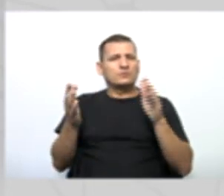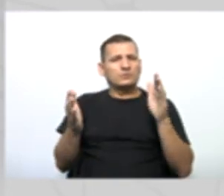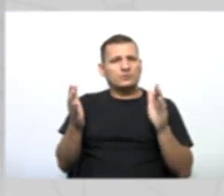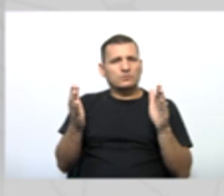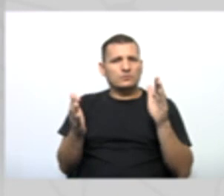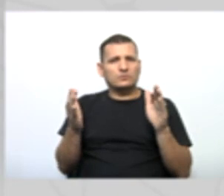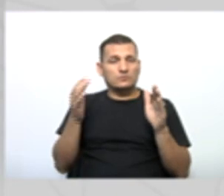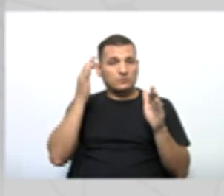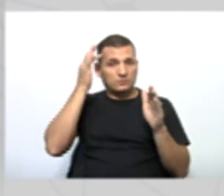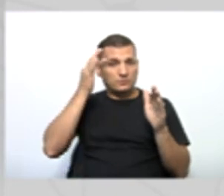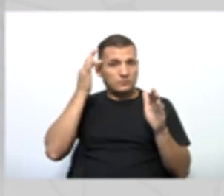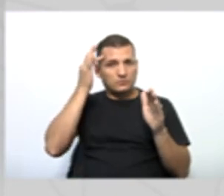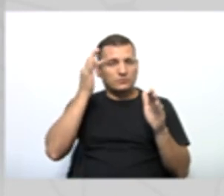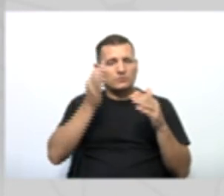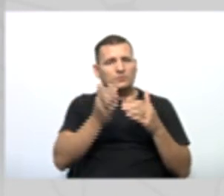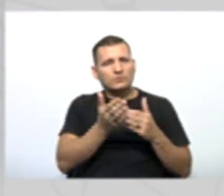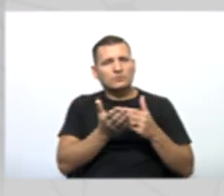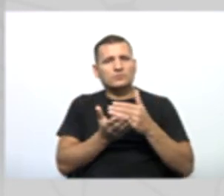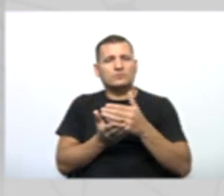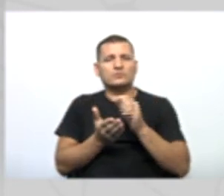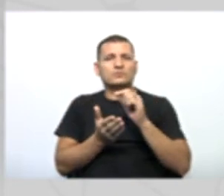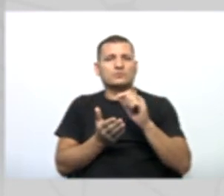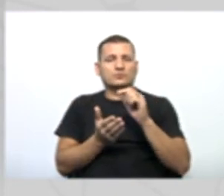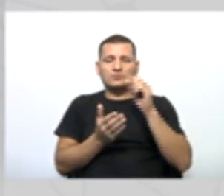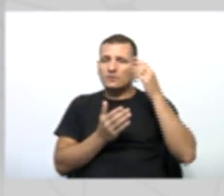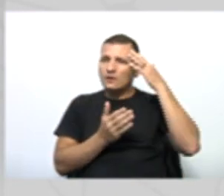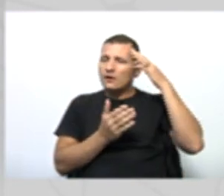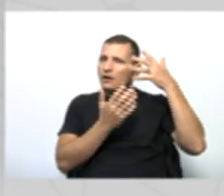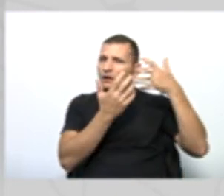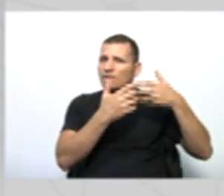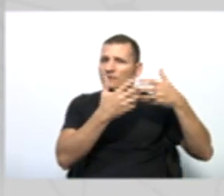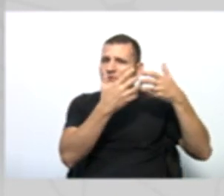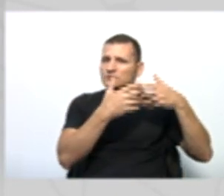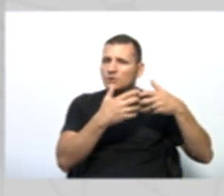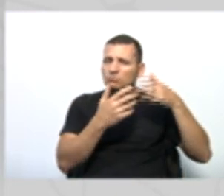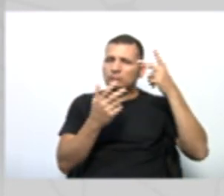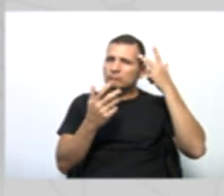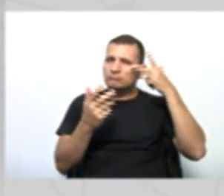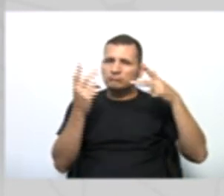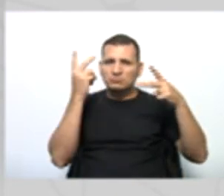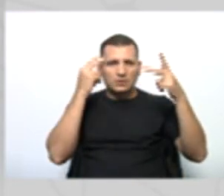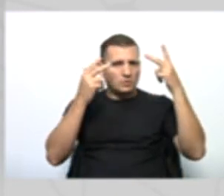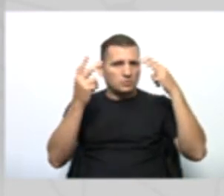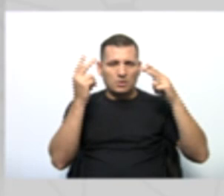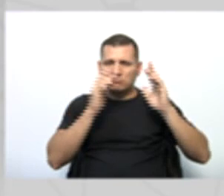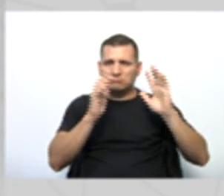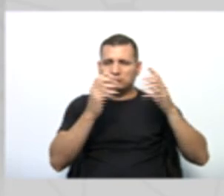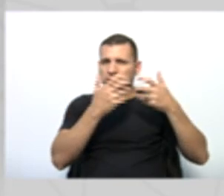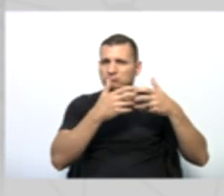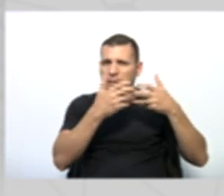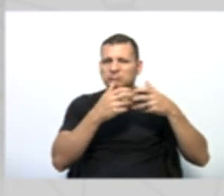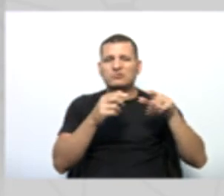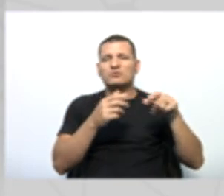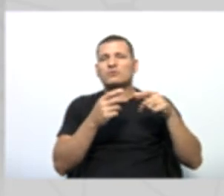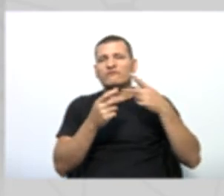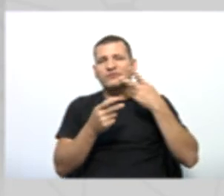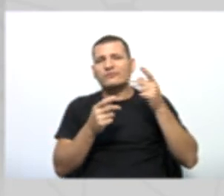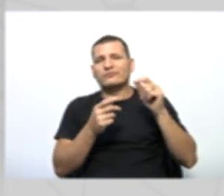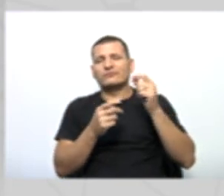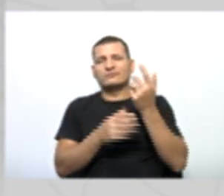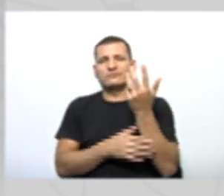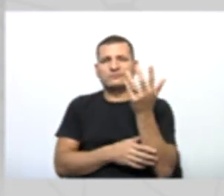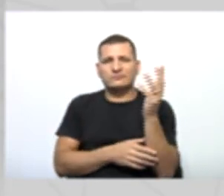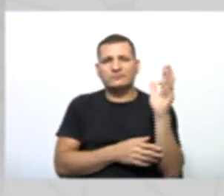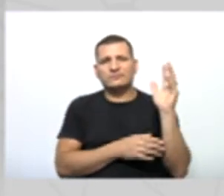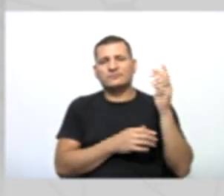os filósofos começam a sair de uma reflexão naturalista. Os primeiros filósofos falavam da natureza, da